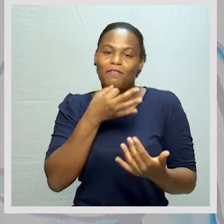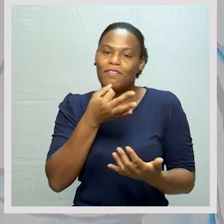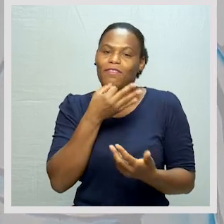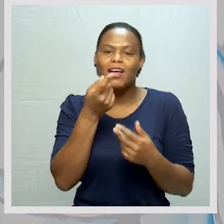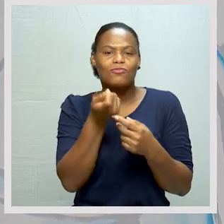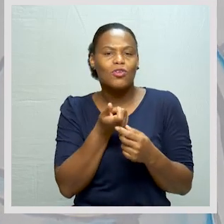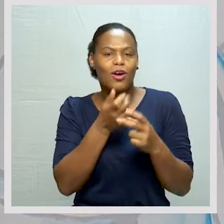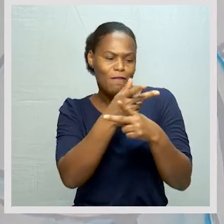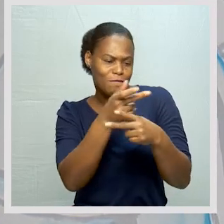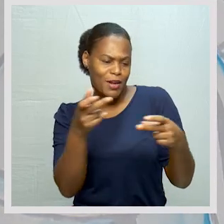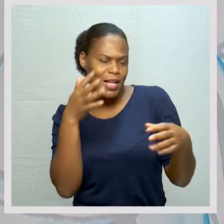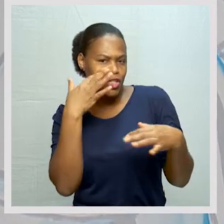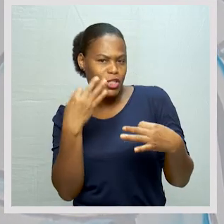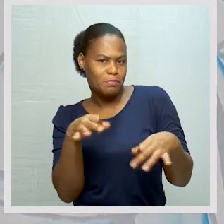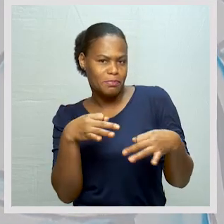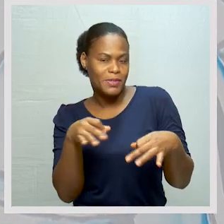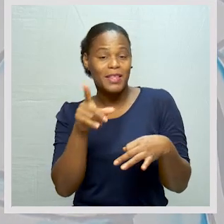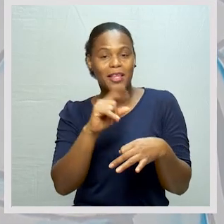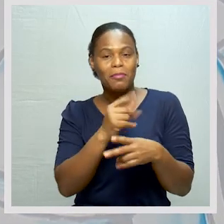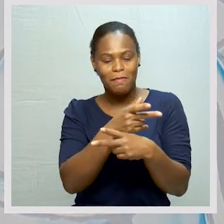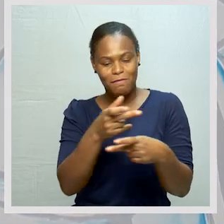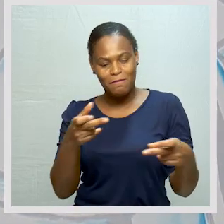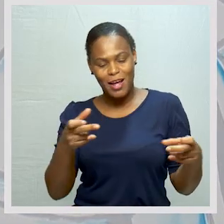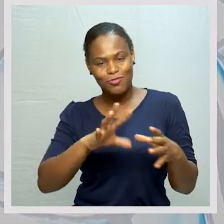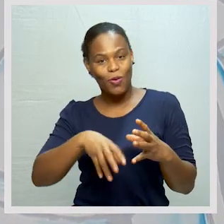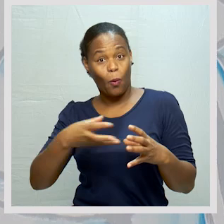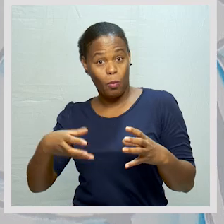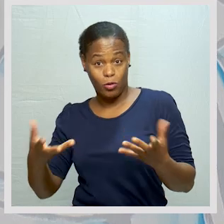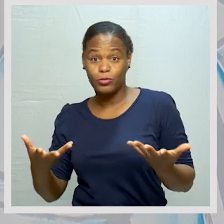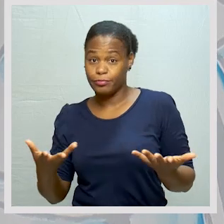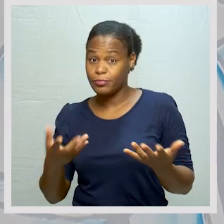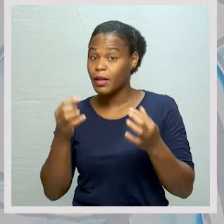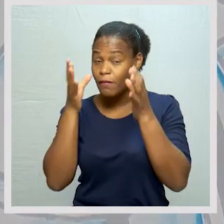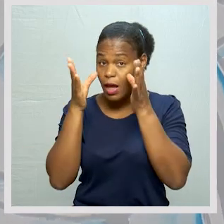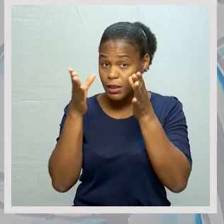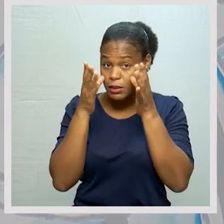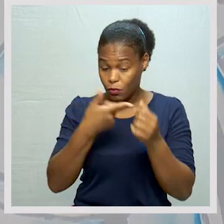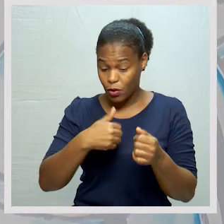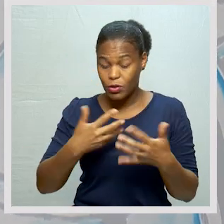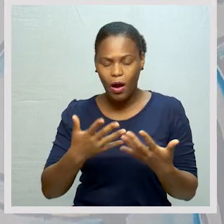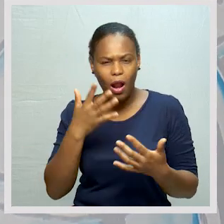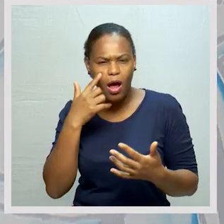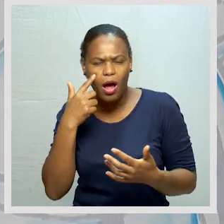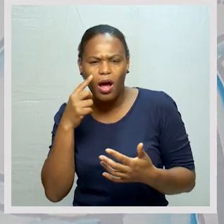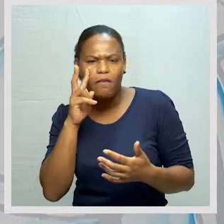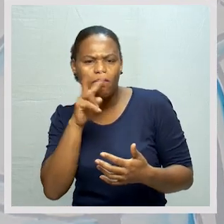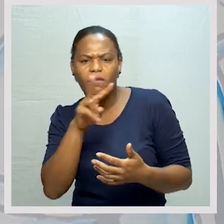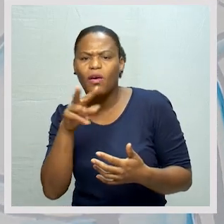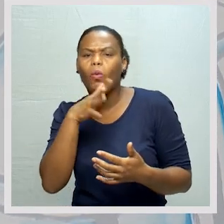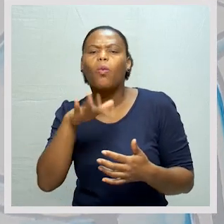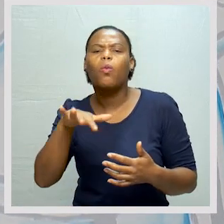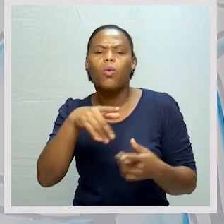falar um pouco de frase simples e frase composta. Prestem atenção. Vamos agora tentar ver